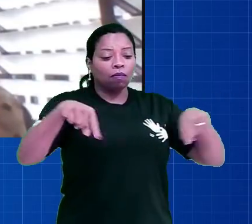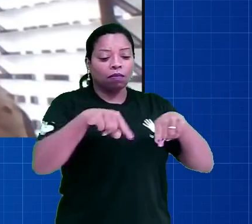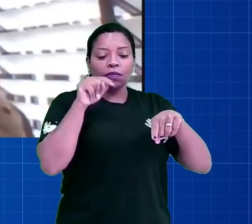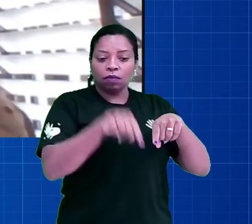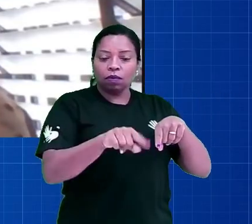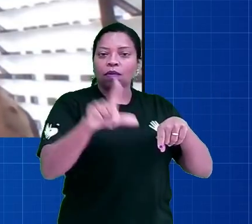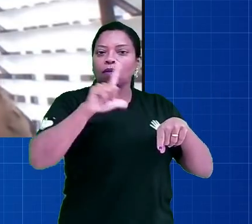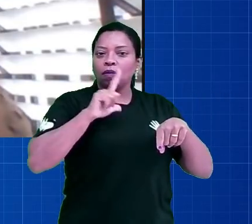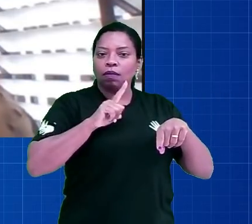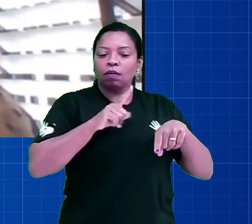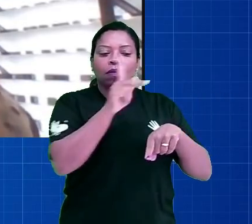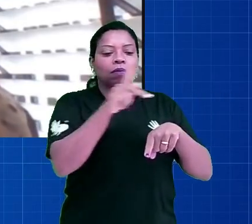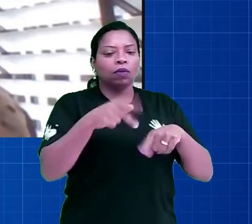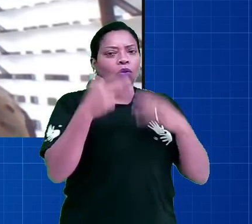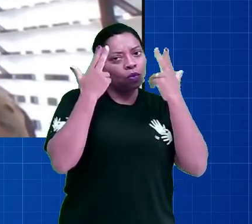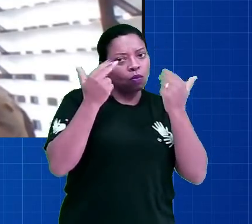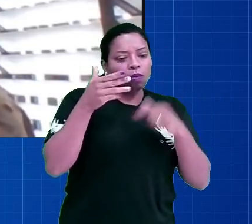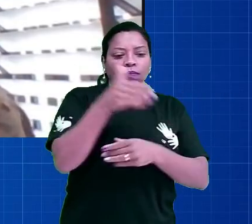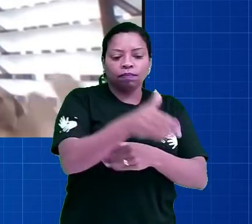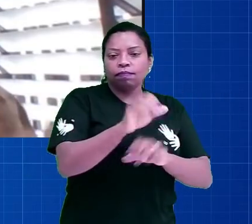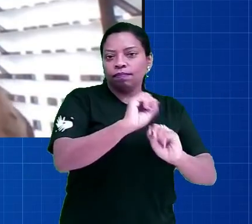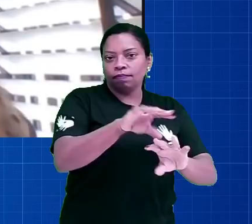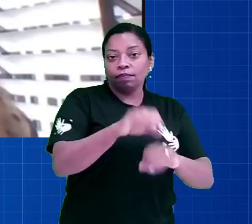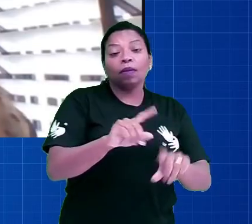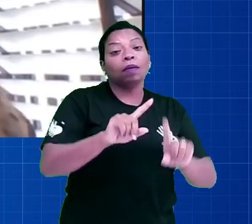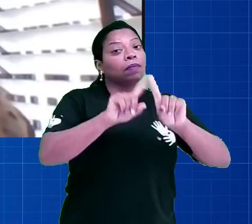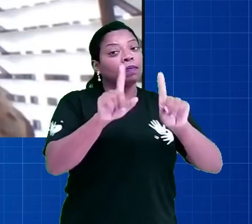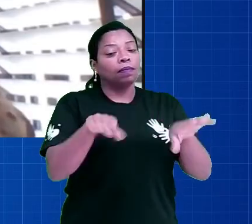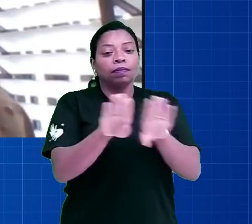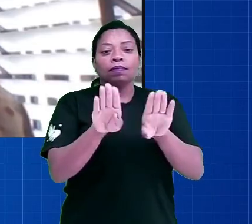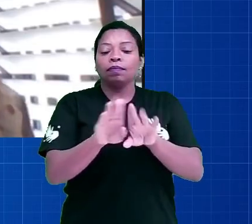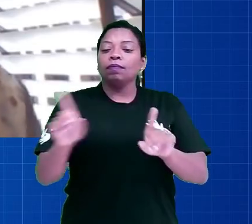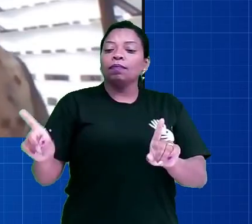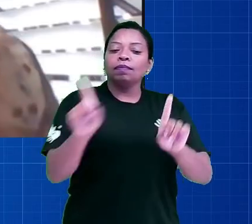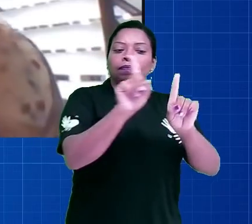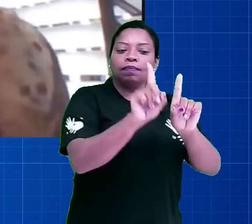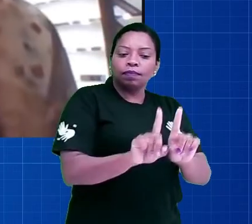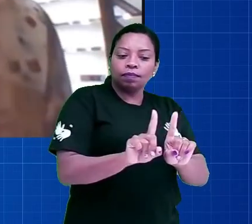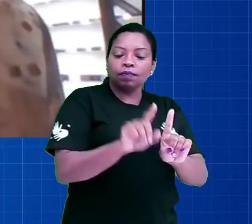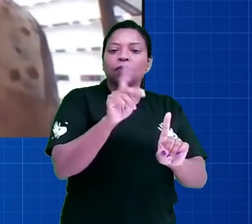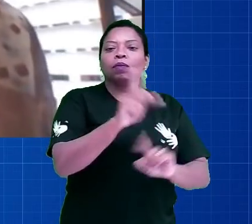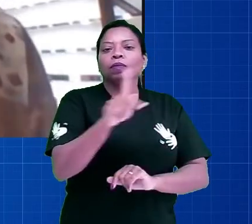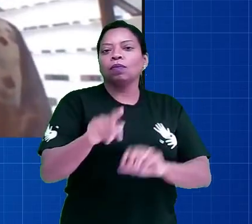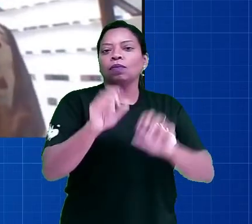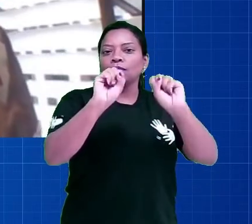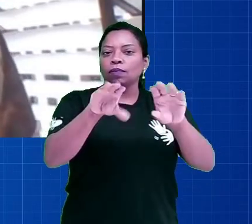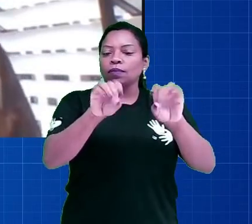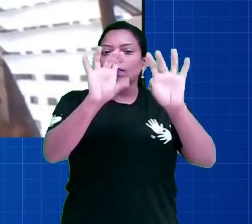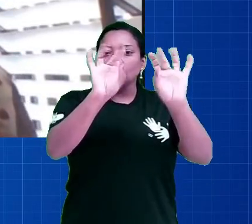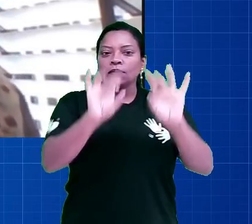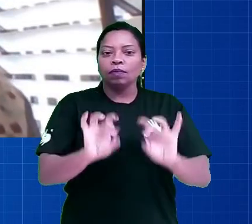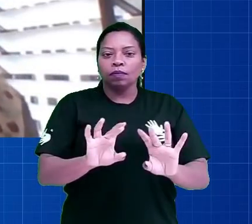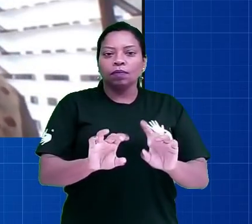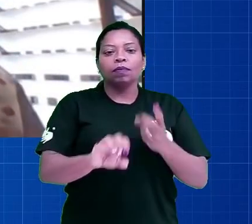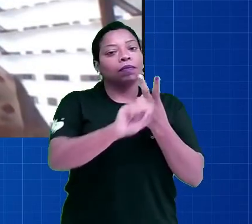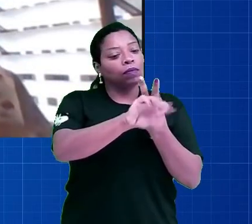ter dentro da sala de aula, né, o professor de classe comum, digamos assim, e também o professor de